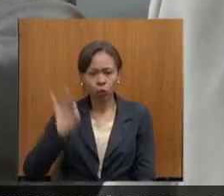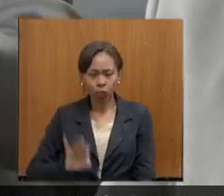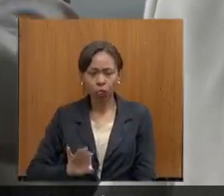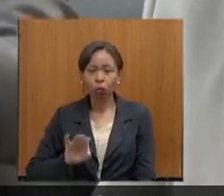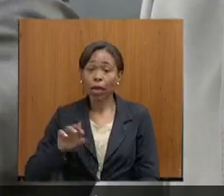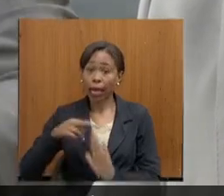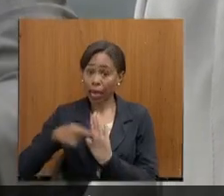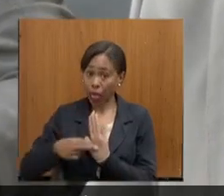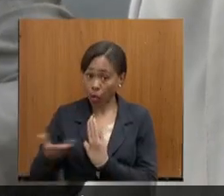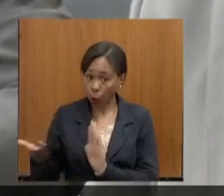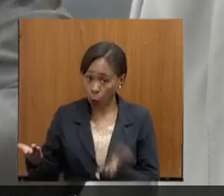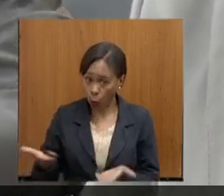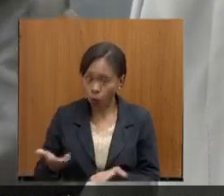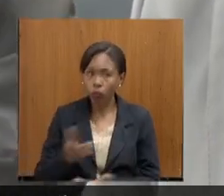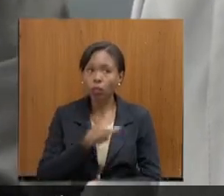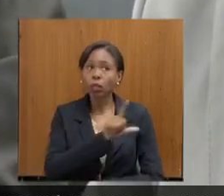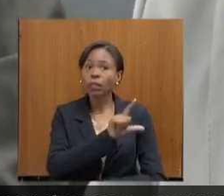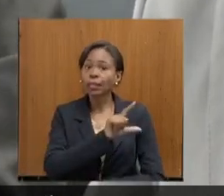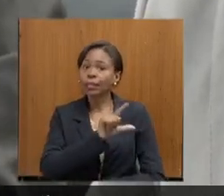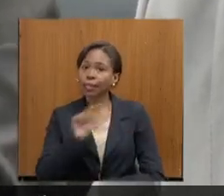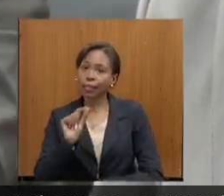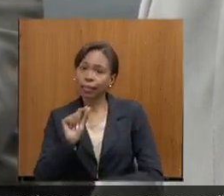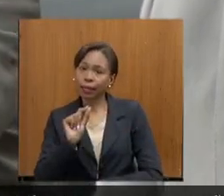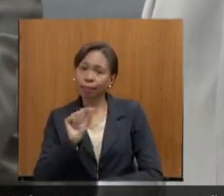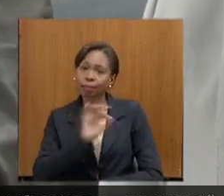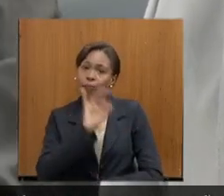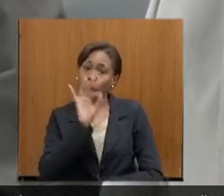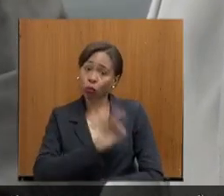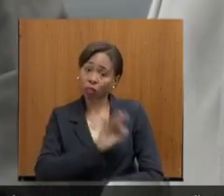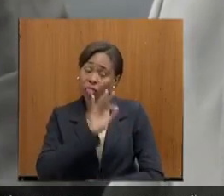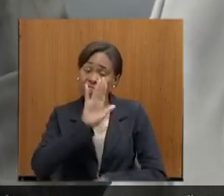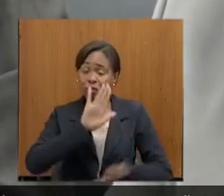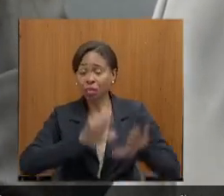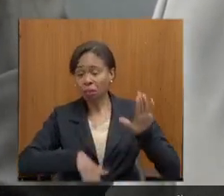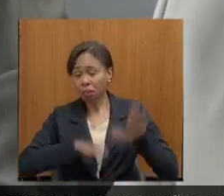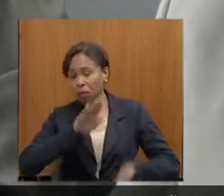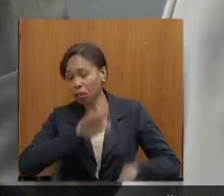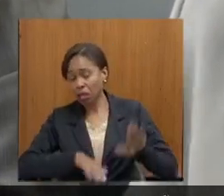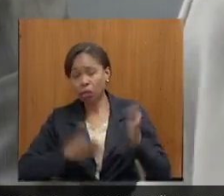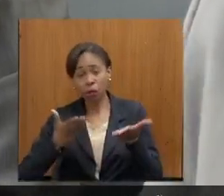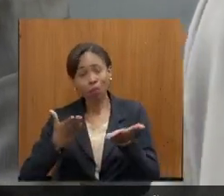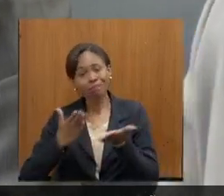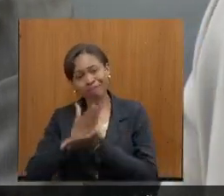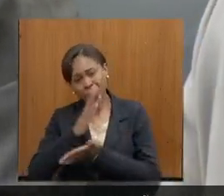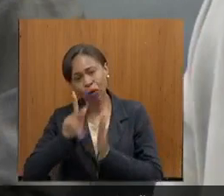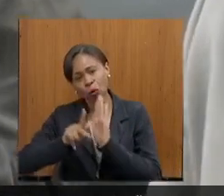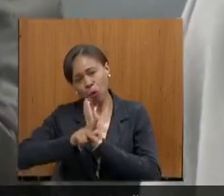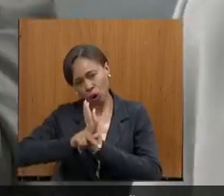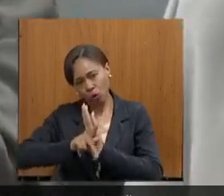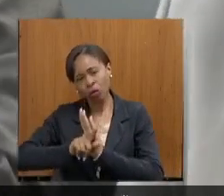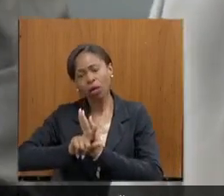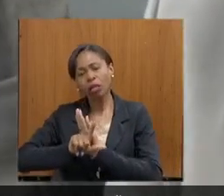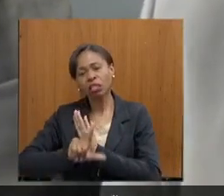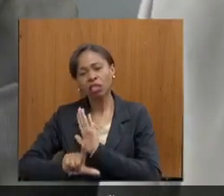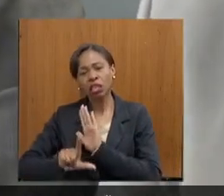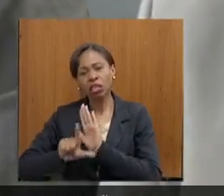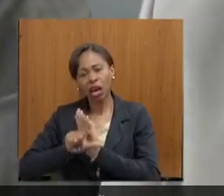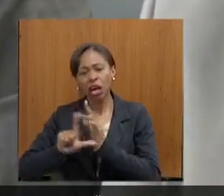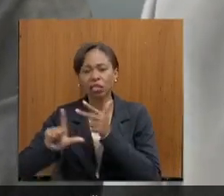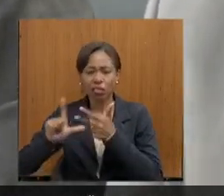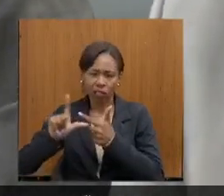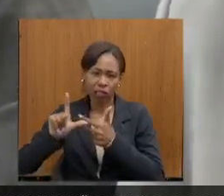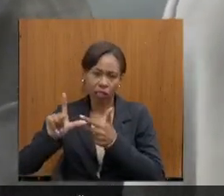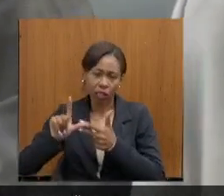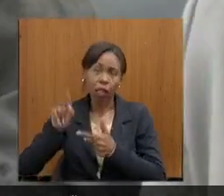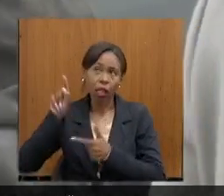né pode ser 100% a depender de alguma aprovação Legislativa o que a gente vê discussão